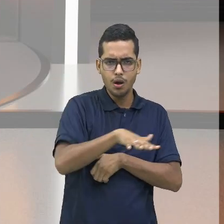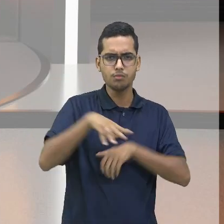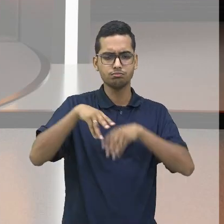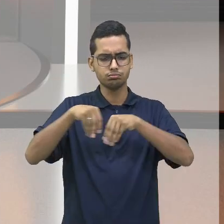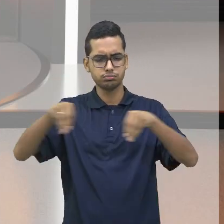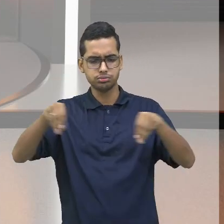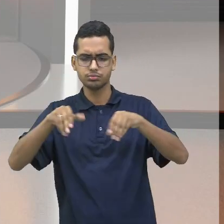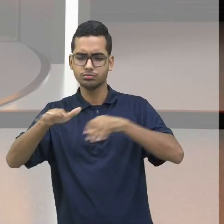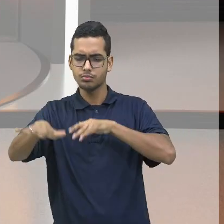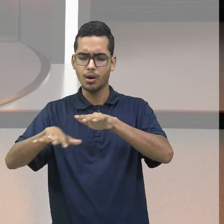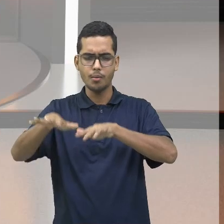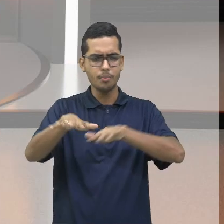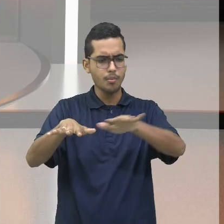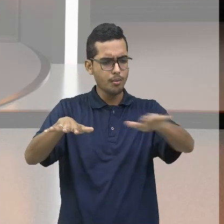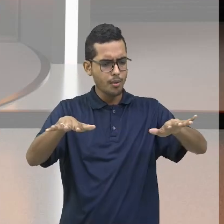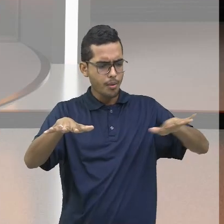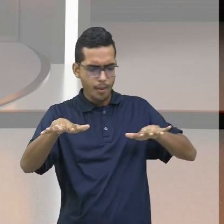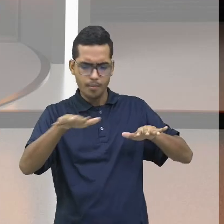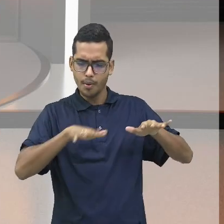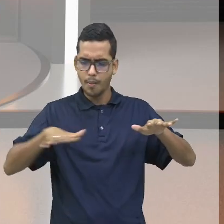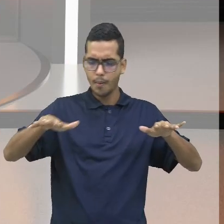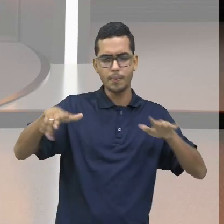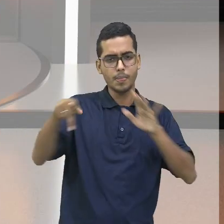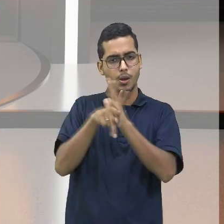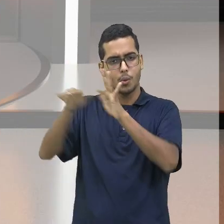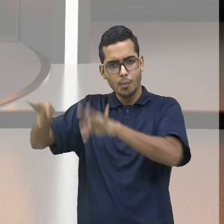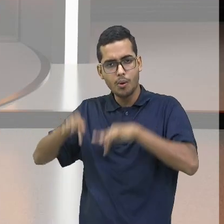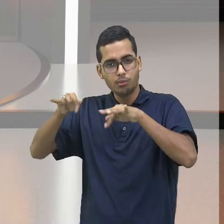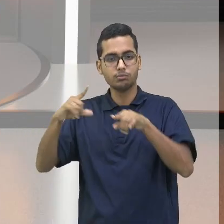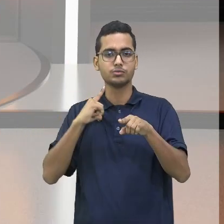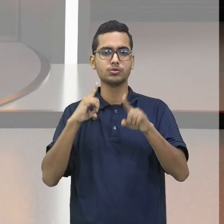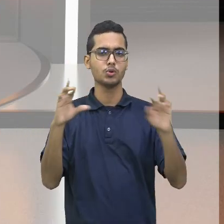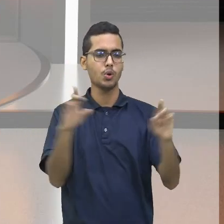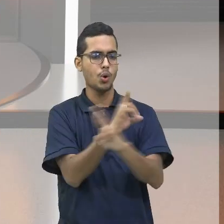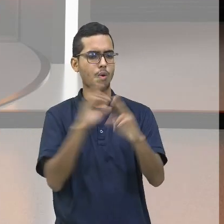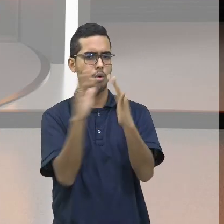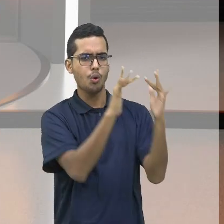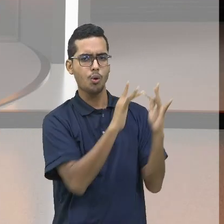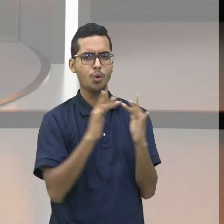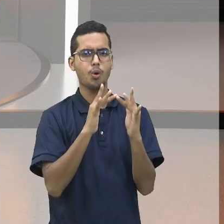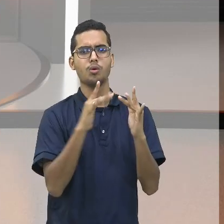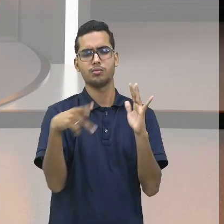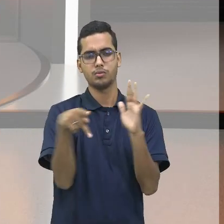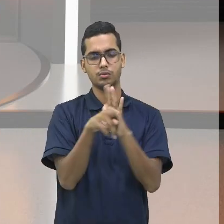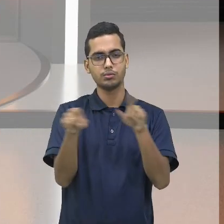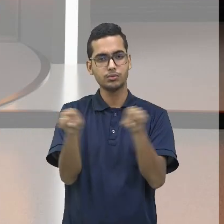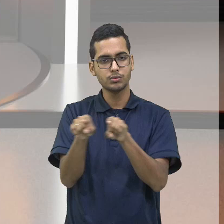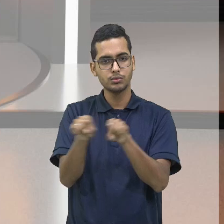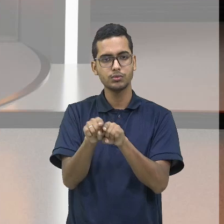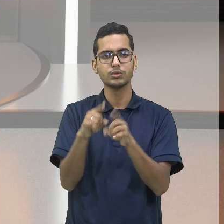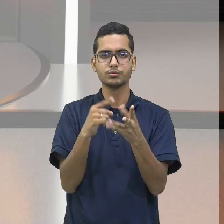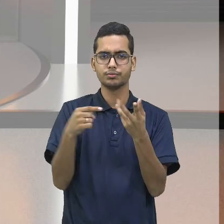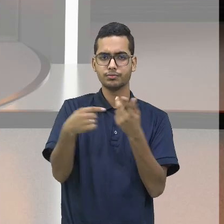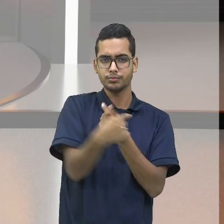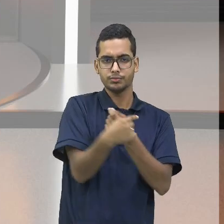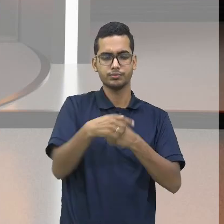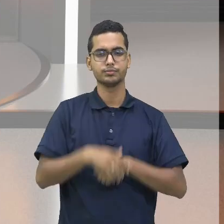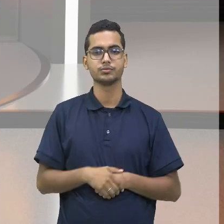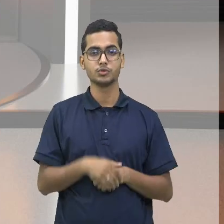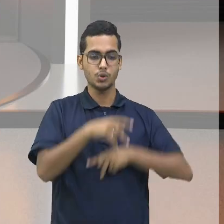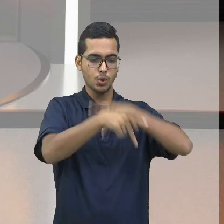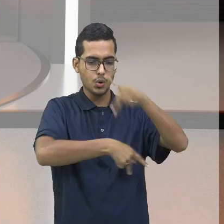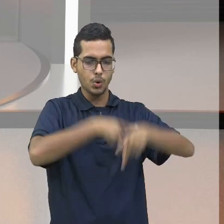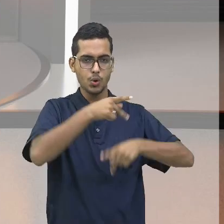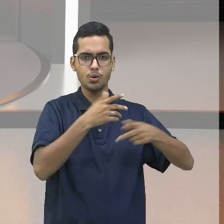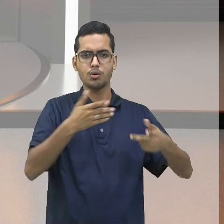feudos, e mantinham relações de vassalagem com seus súditos. E aí, querido